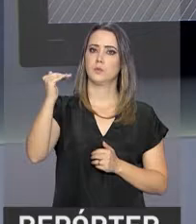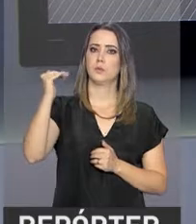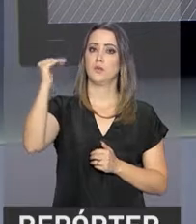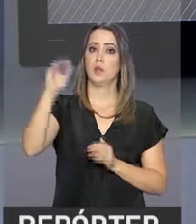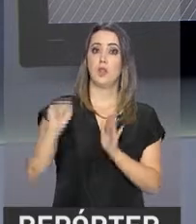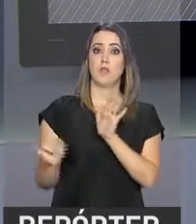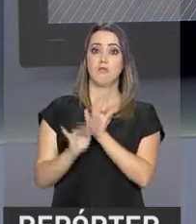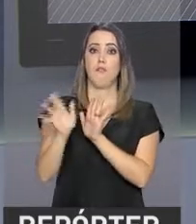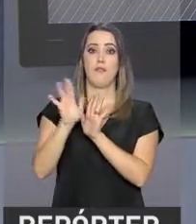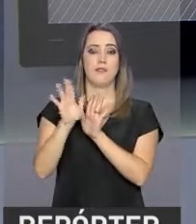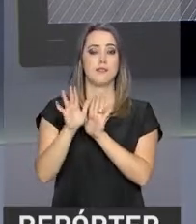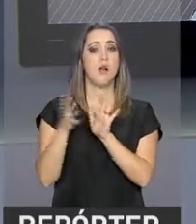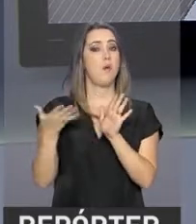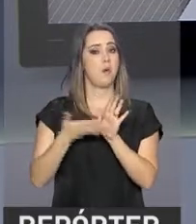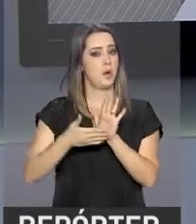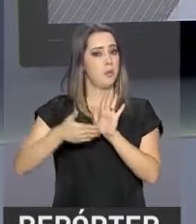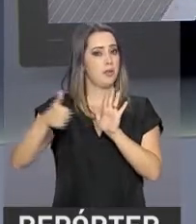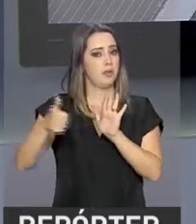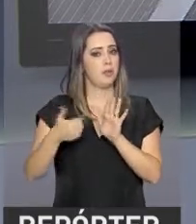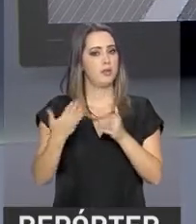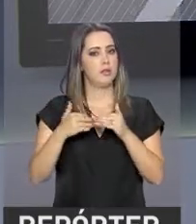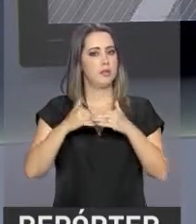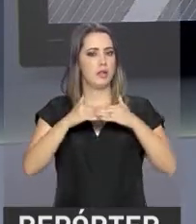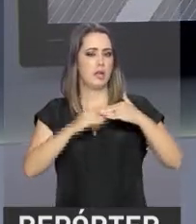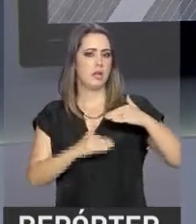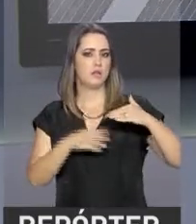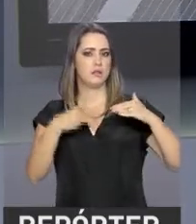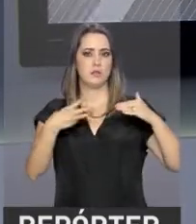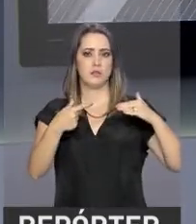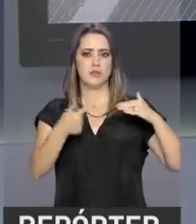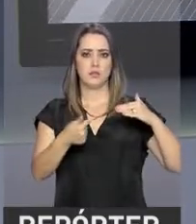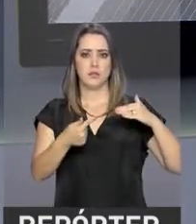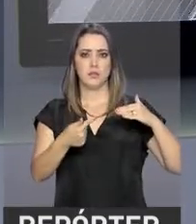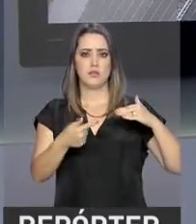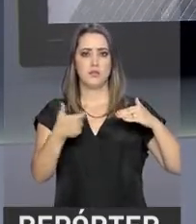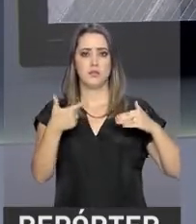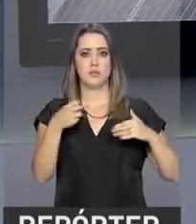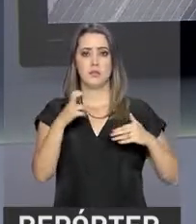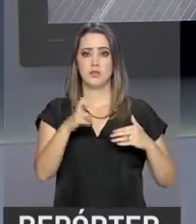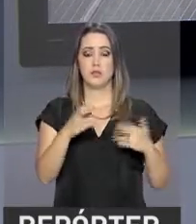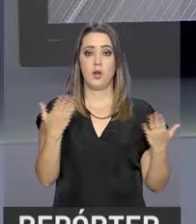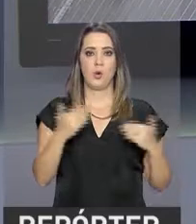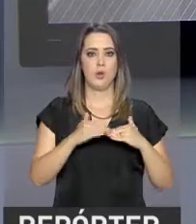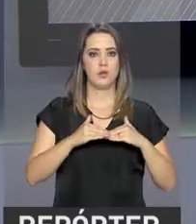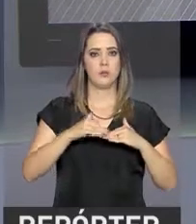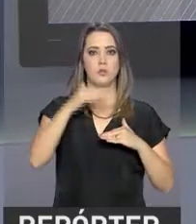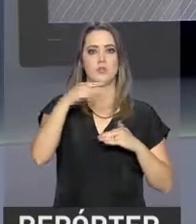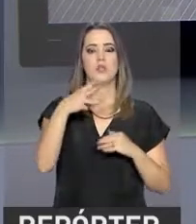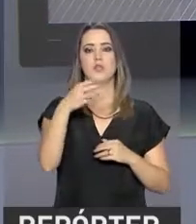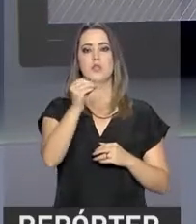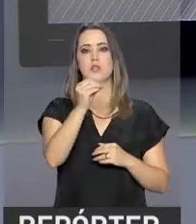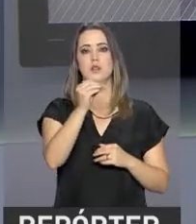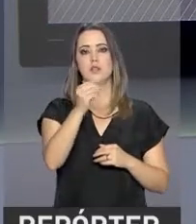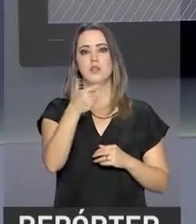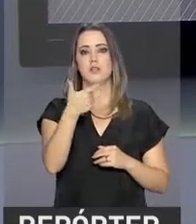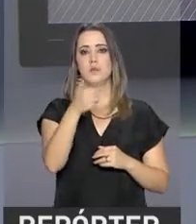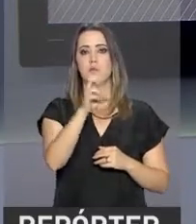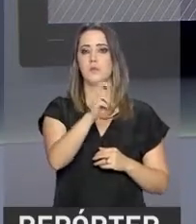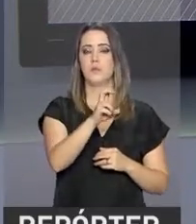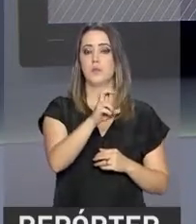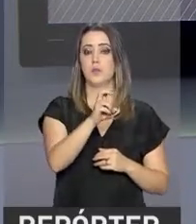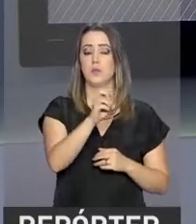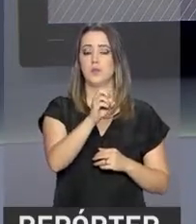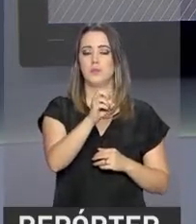do governo do brasil o país passou da posição número 37 em 2015 para a 30ª em 2018 a